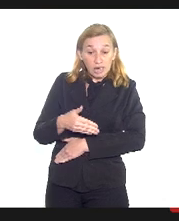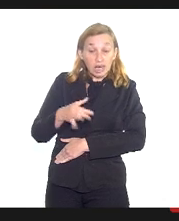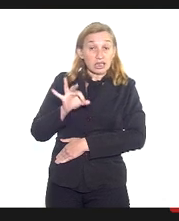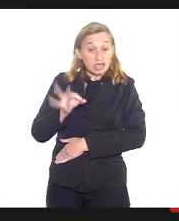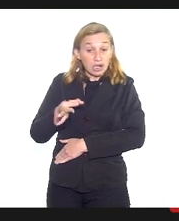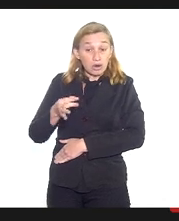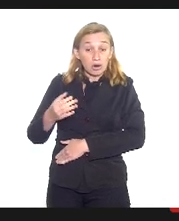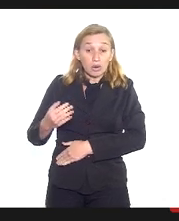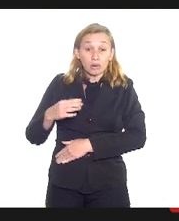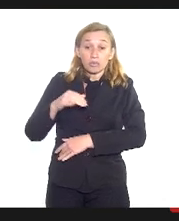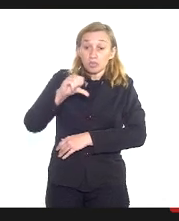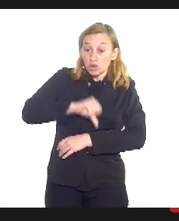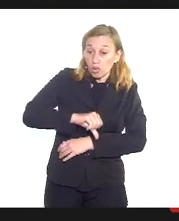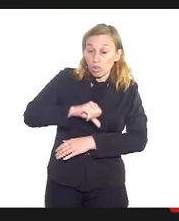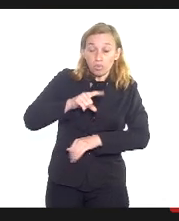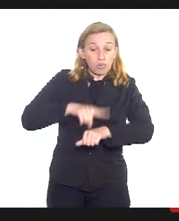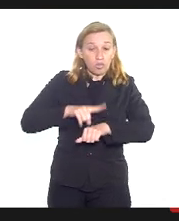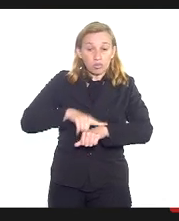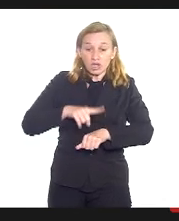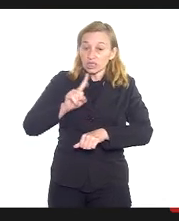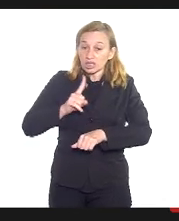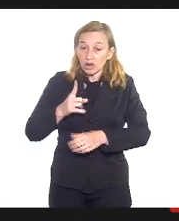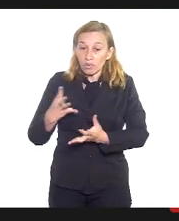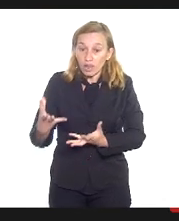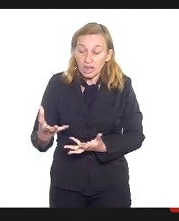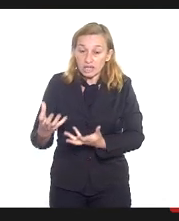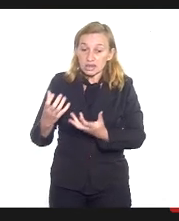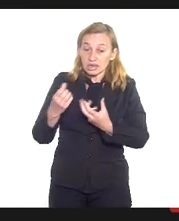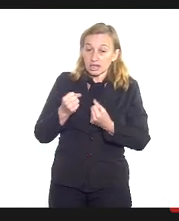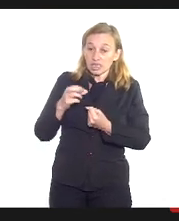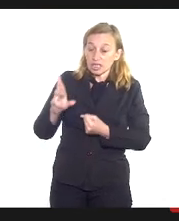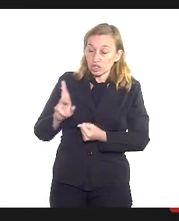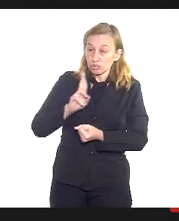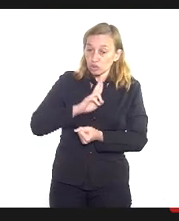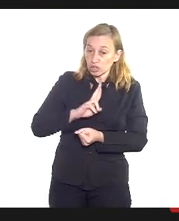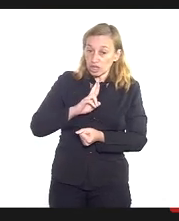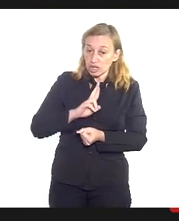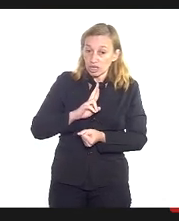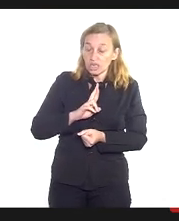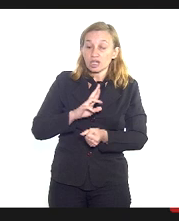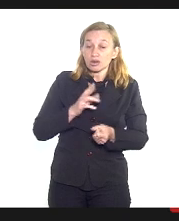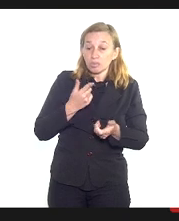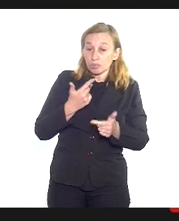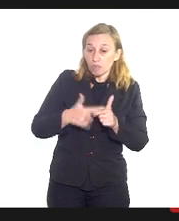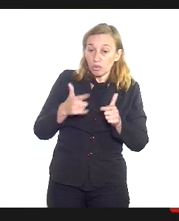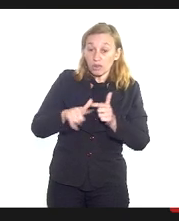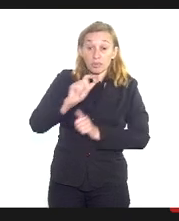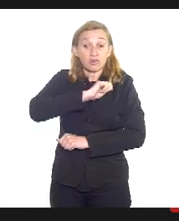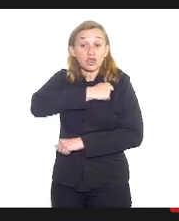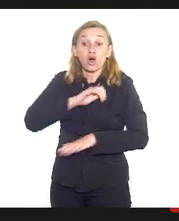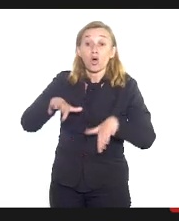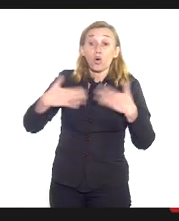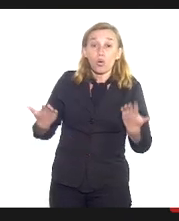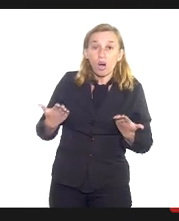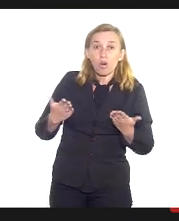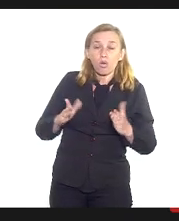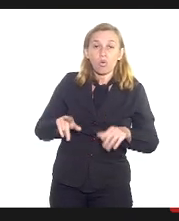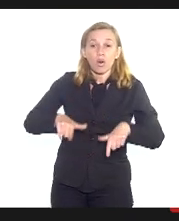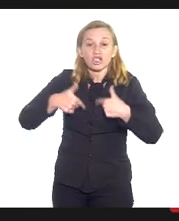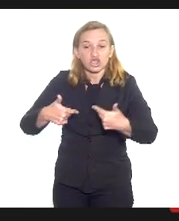pior cenário, não atendessem uma intimação e ocasionasse um embaraço à ação fiscal, qual seria a sanção administrativa punitiva